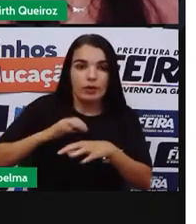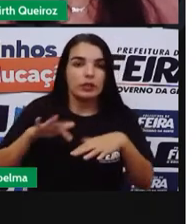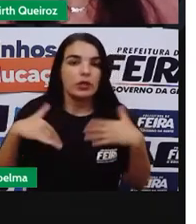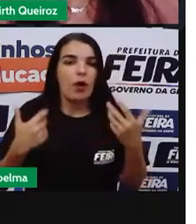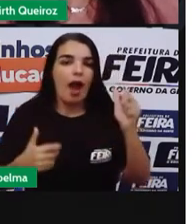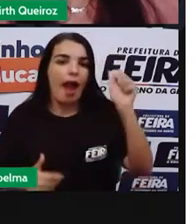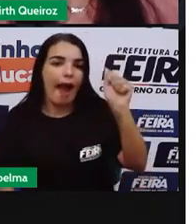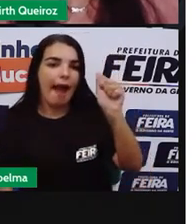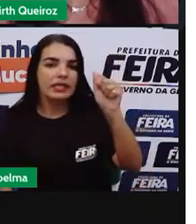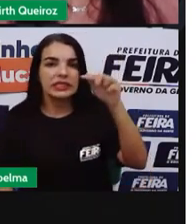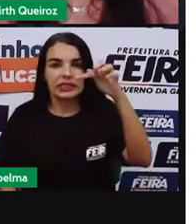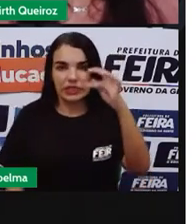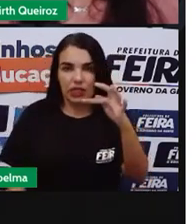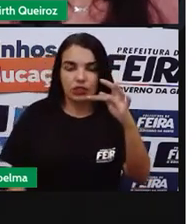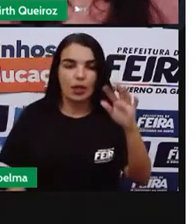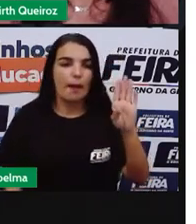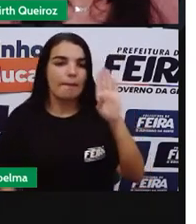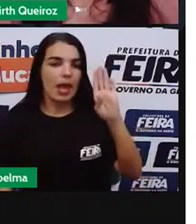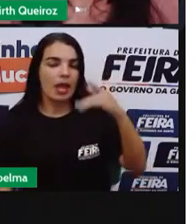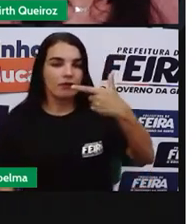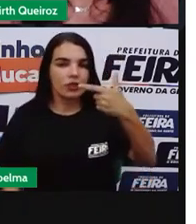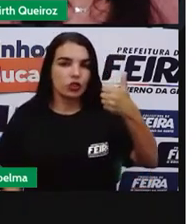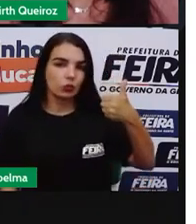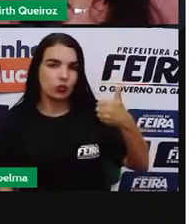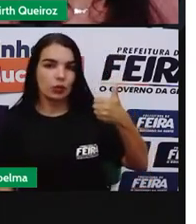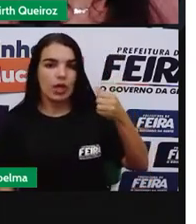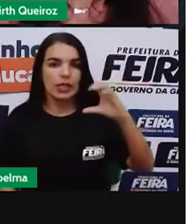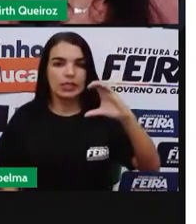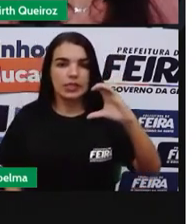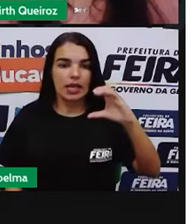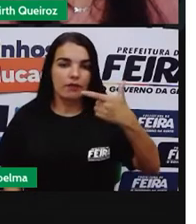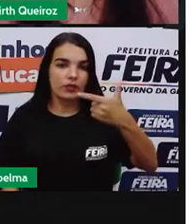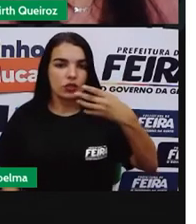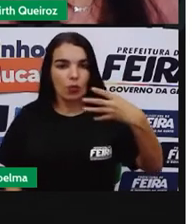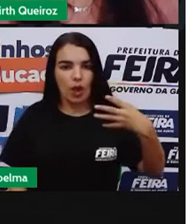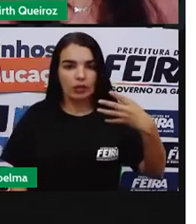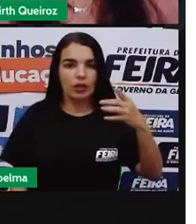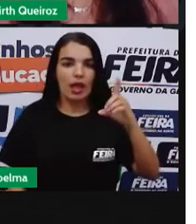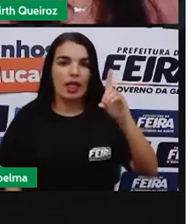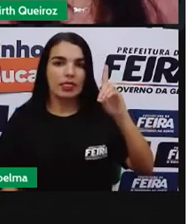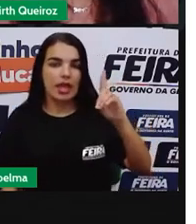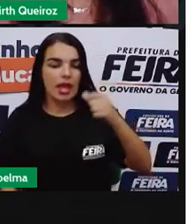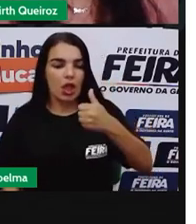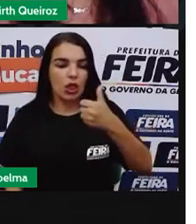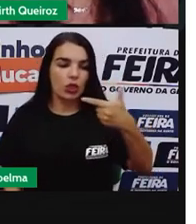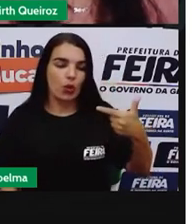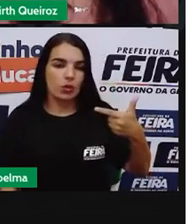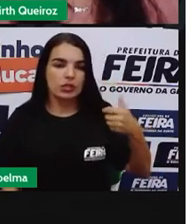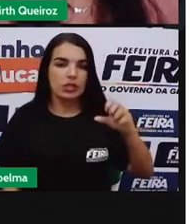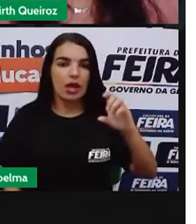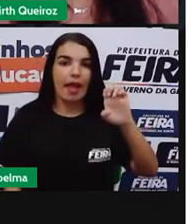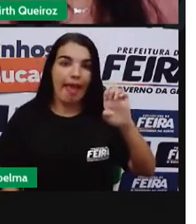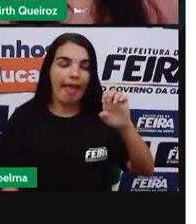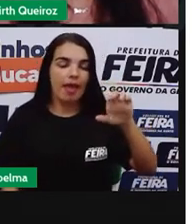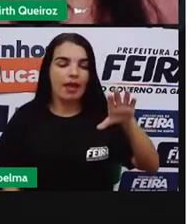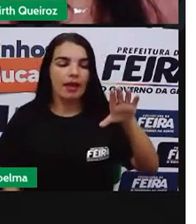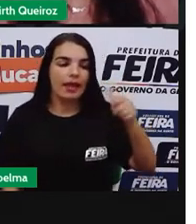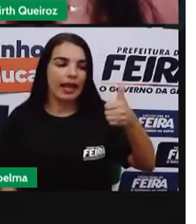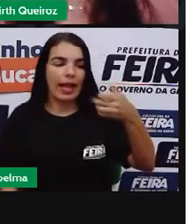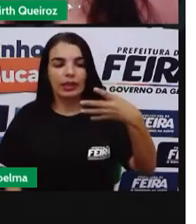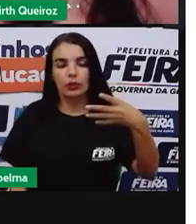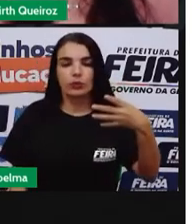C, 24, alternativa D, 12 ou alternativa E, 14.